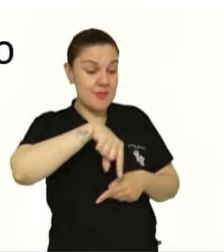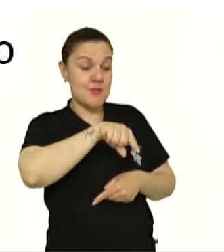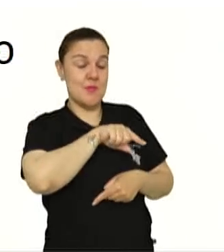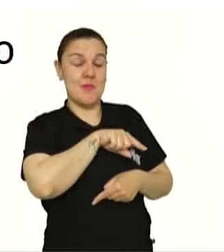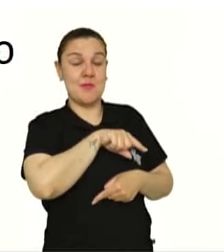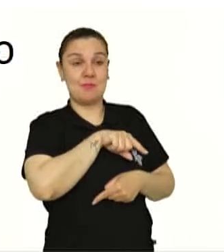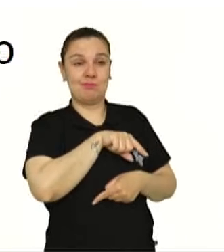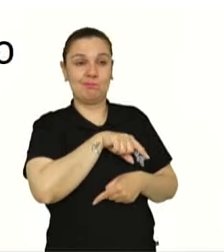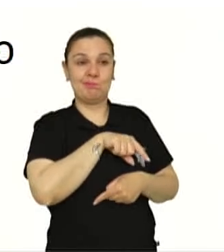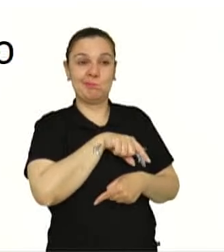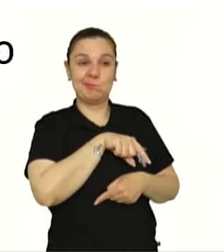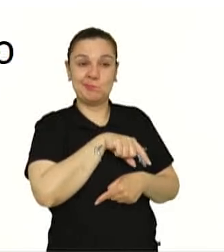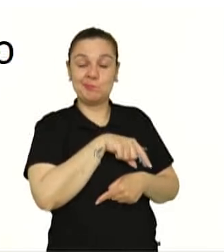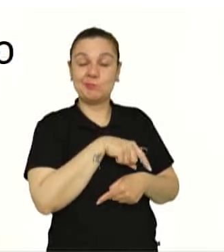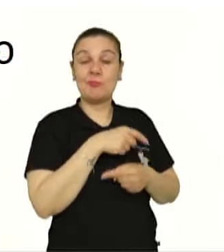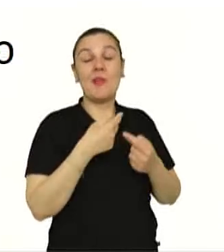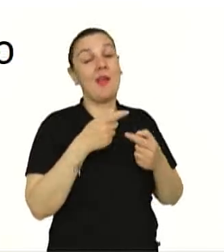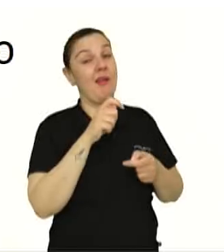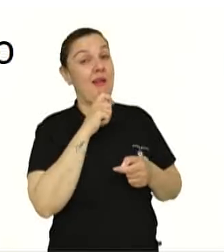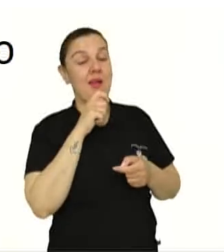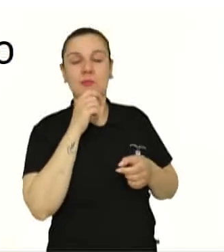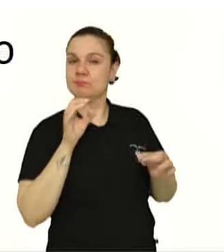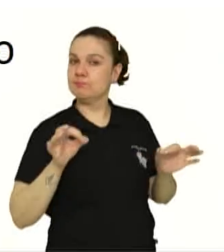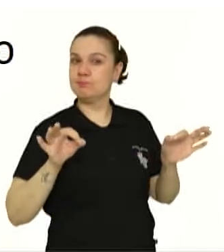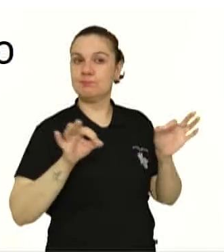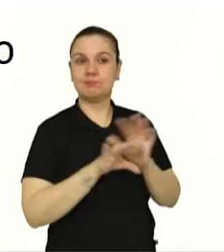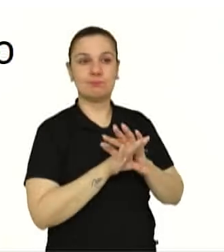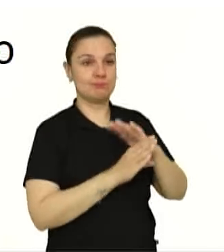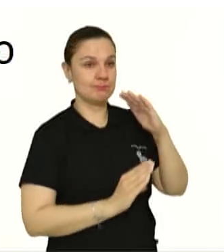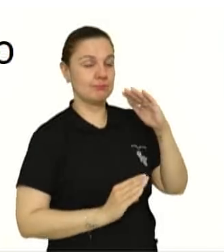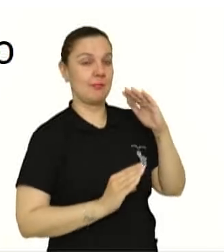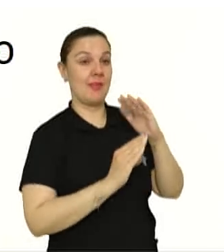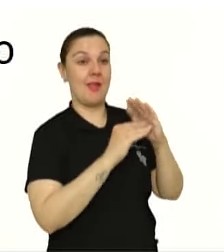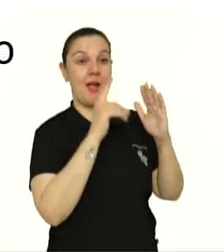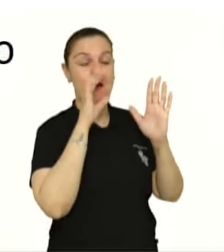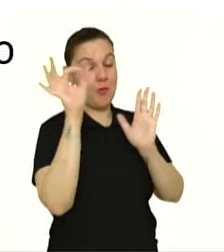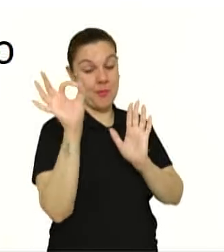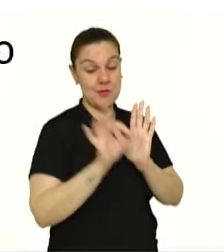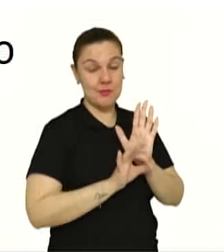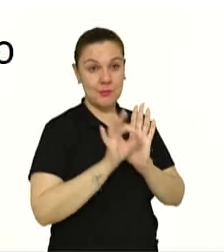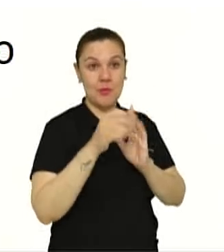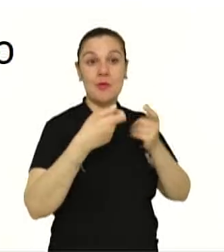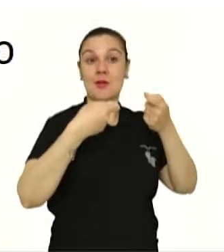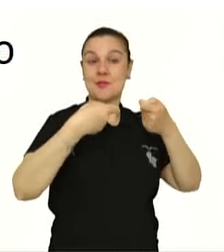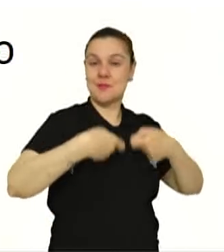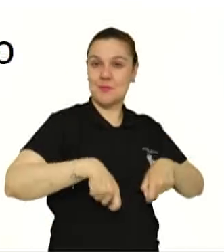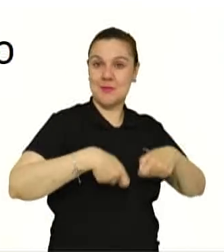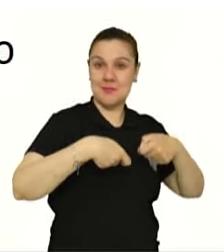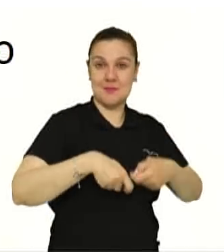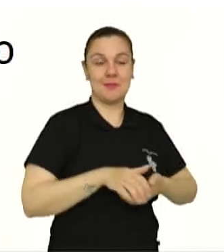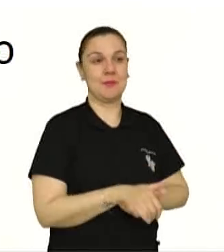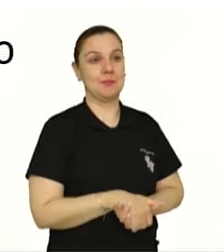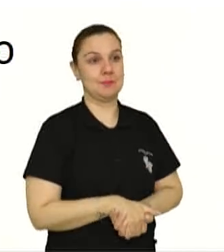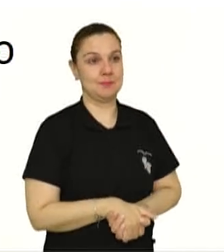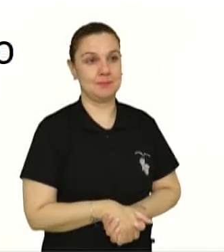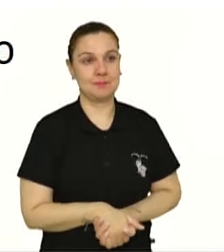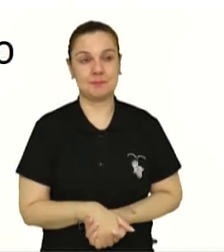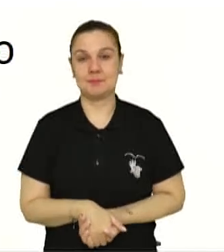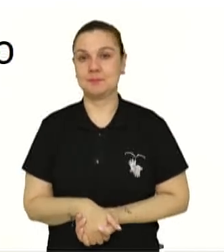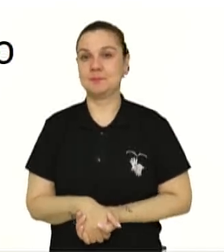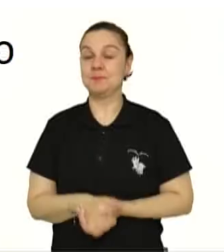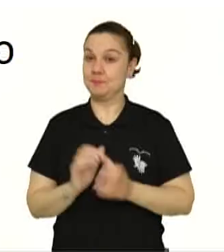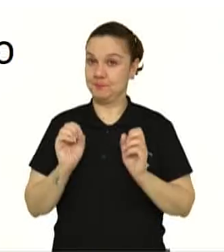pessoas, nós ainda não conseguimos um índice no volume e no percentual que nós